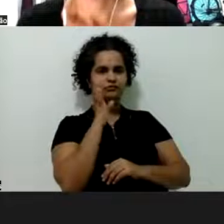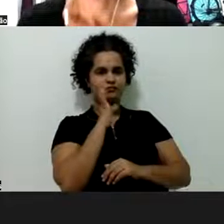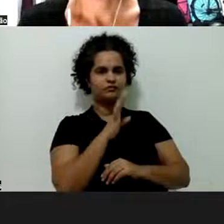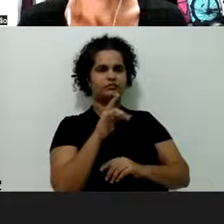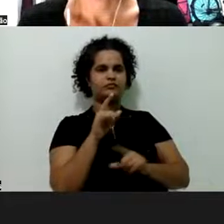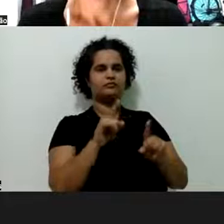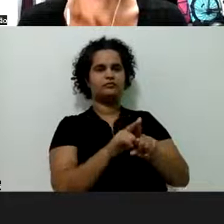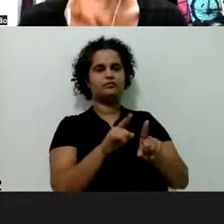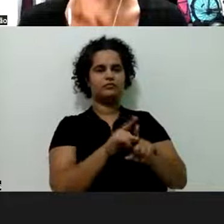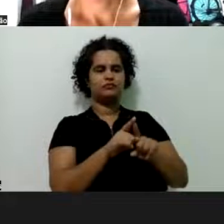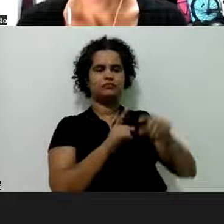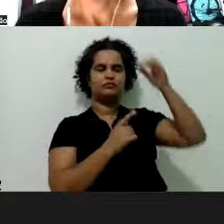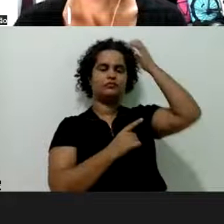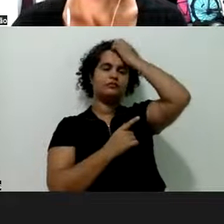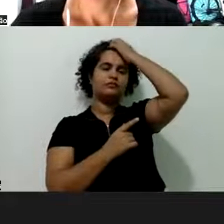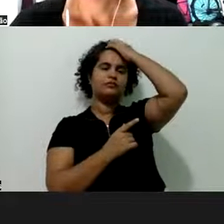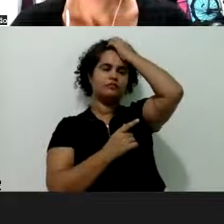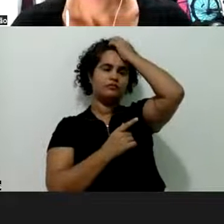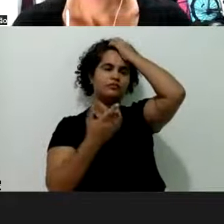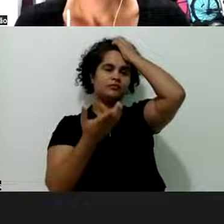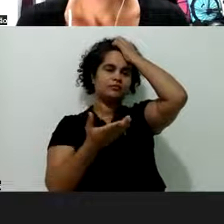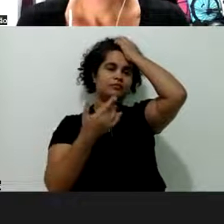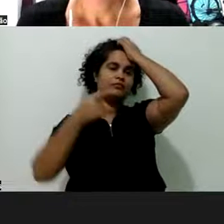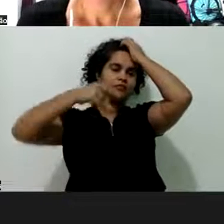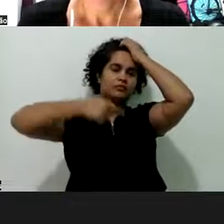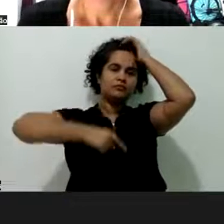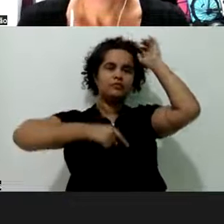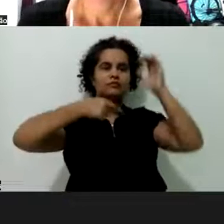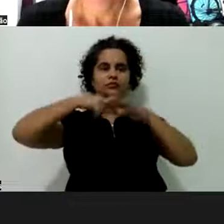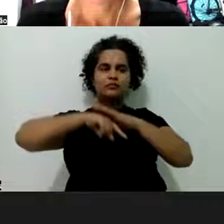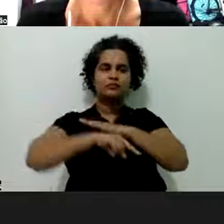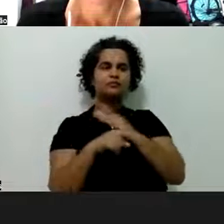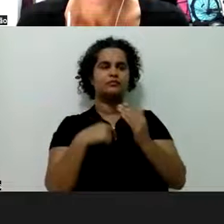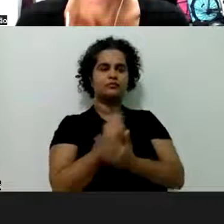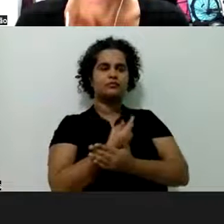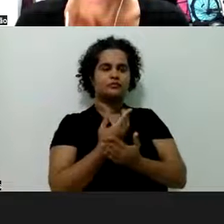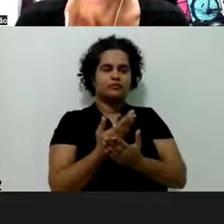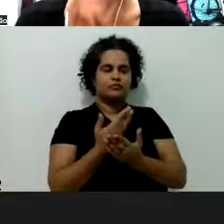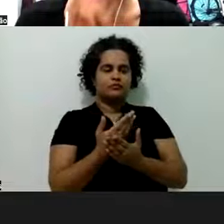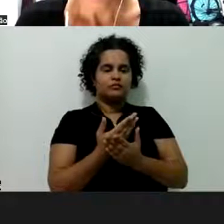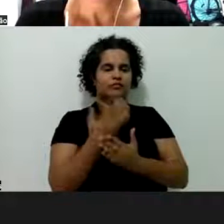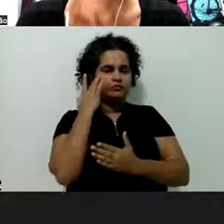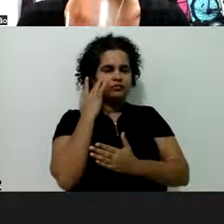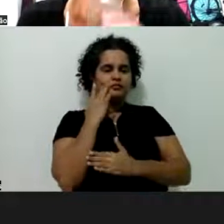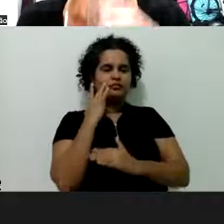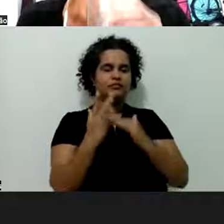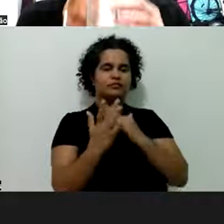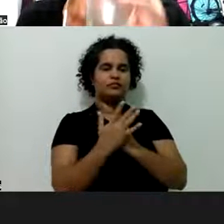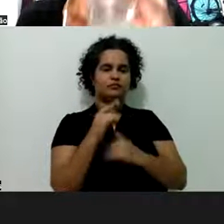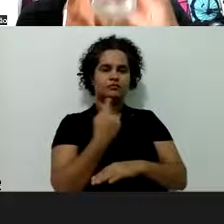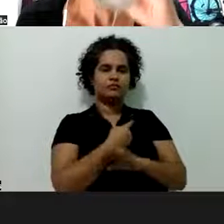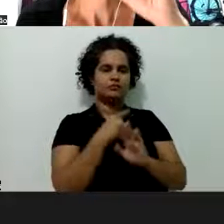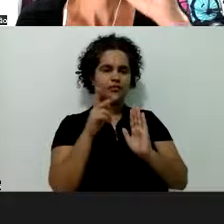também foi um meio de aprofundar mais o que a gente tem estudado e acho que vai ajudar bastante no nosso projeto